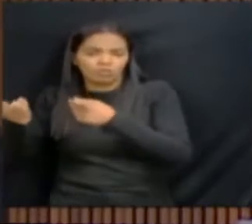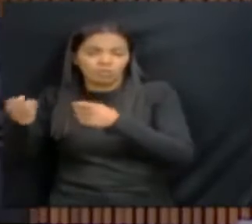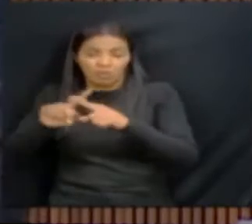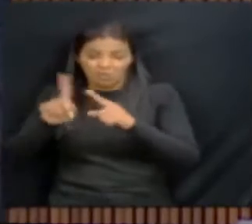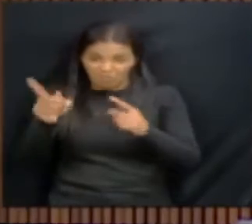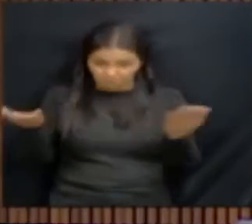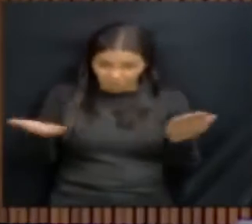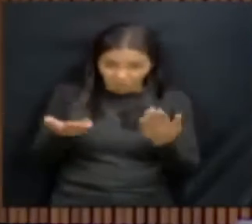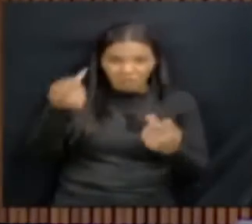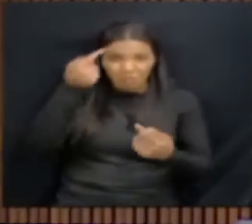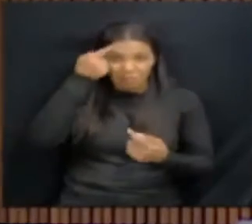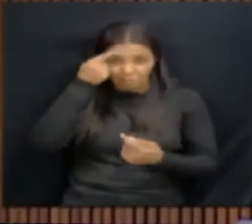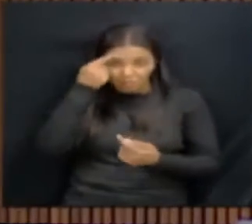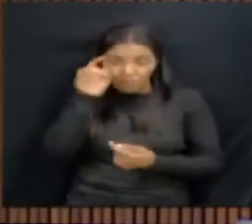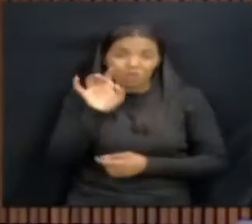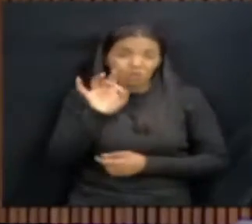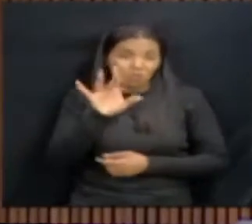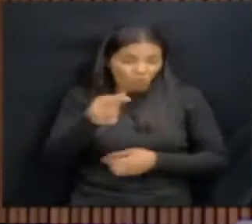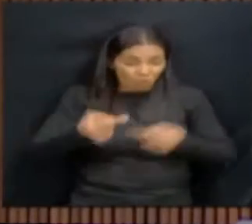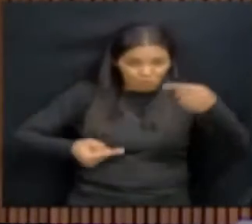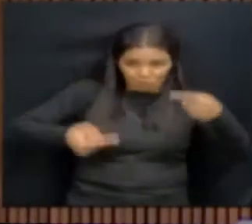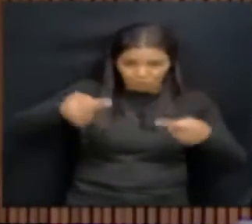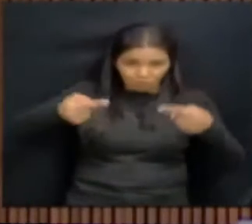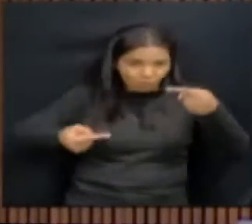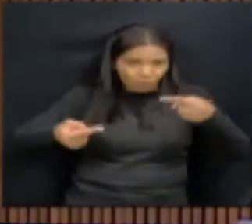que simplesmente agir de forma